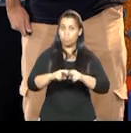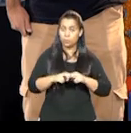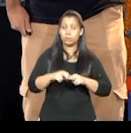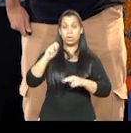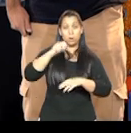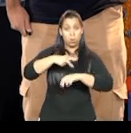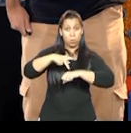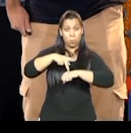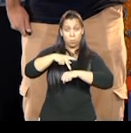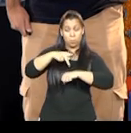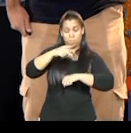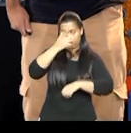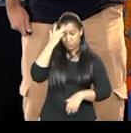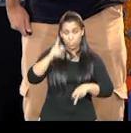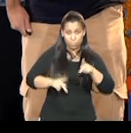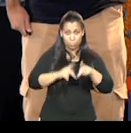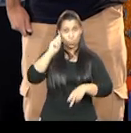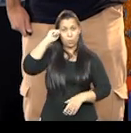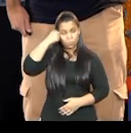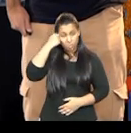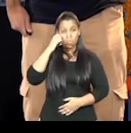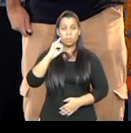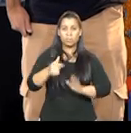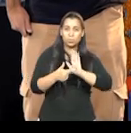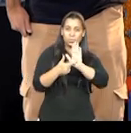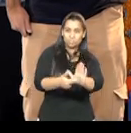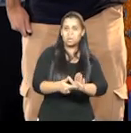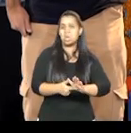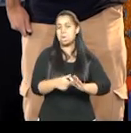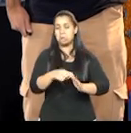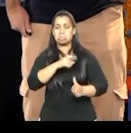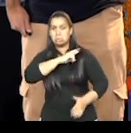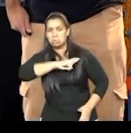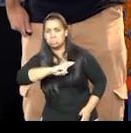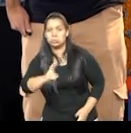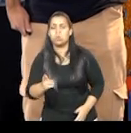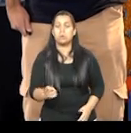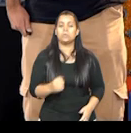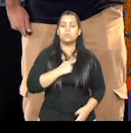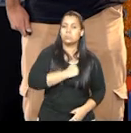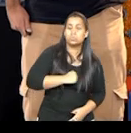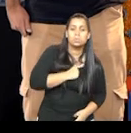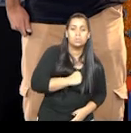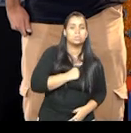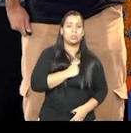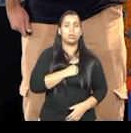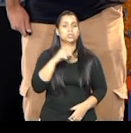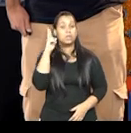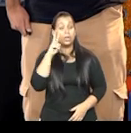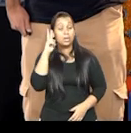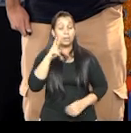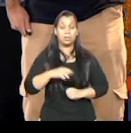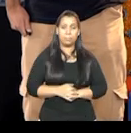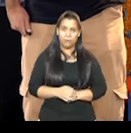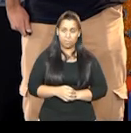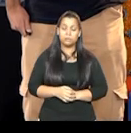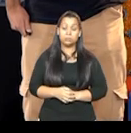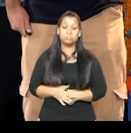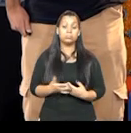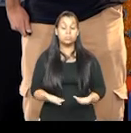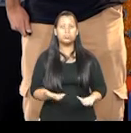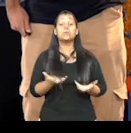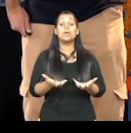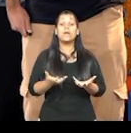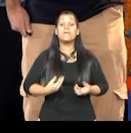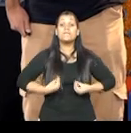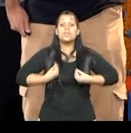aqui, eles precisavam expressar suas crenças, seus costumes, suas saudades e lembranças de sua terra. Assim eles conseguiriam